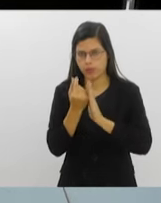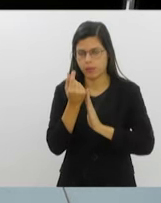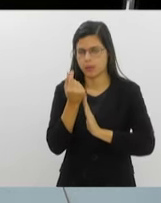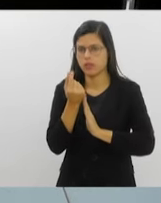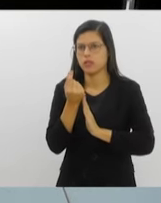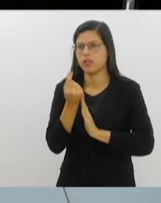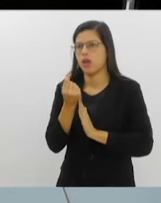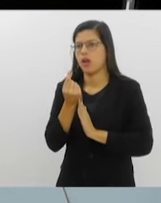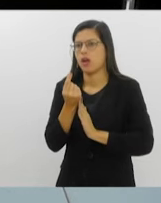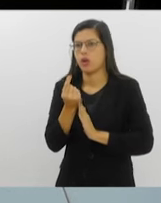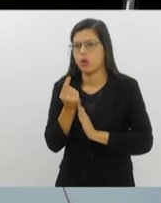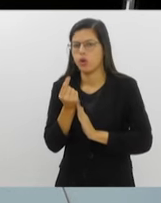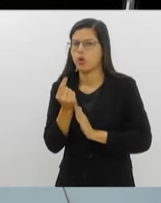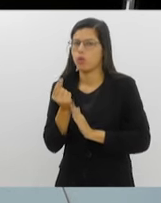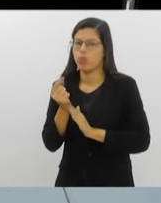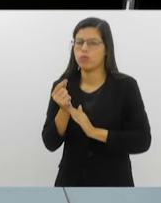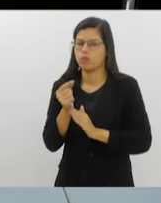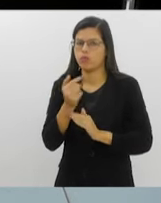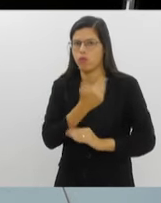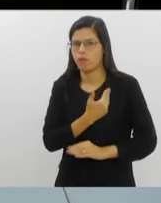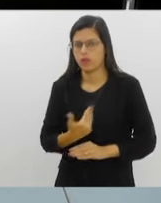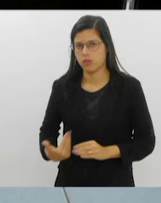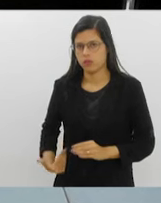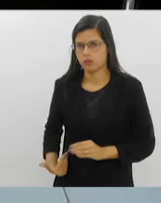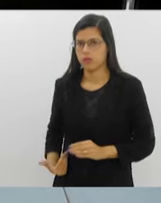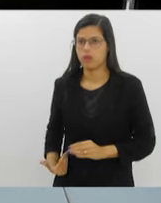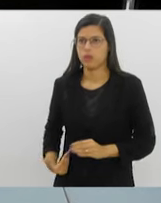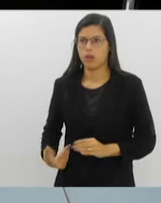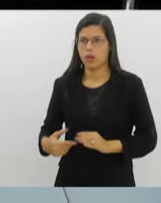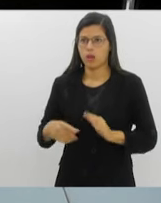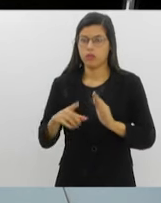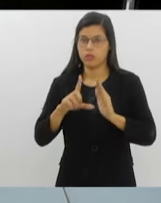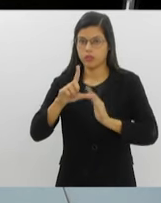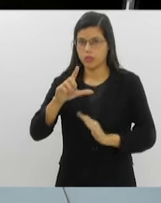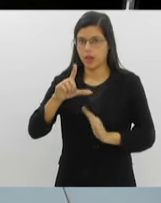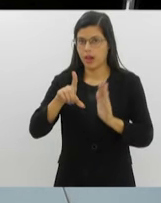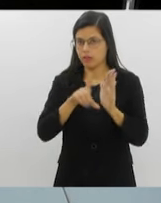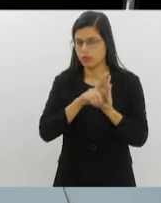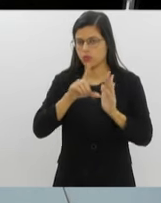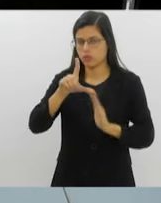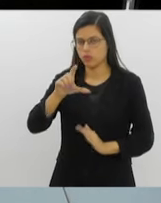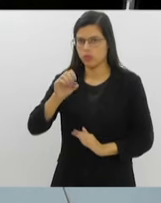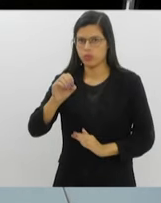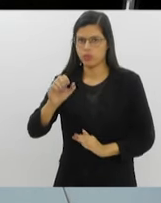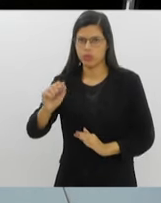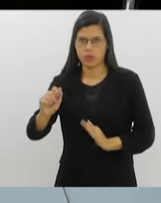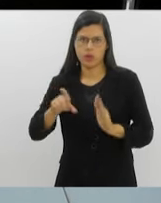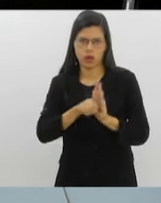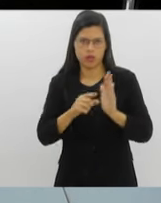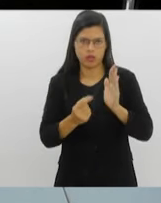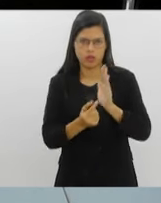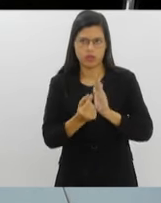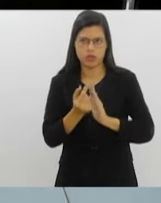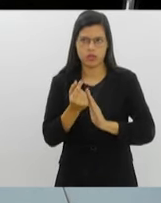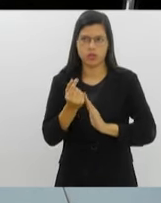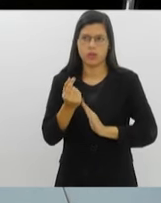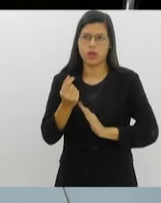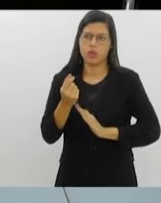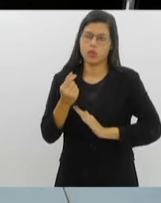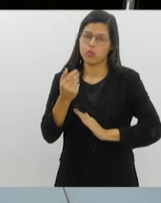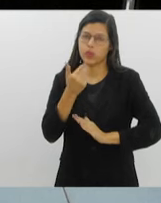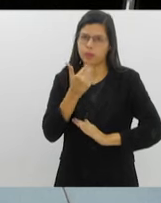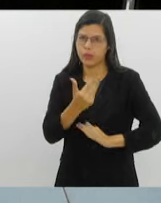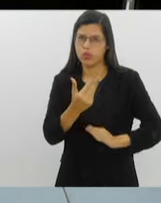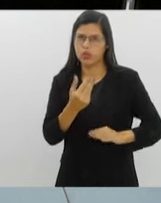função governamental pertinente, descritas na LOA do corrente exercício, pedindo sua suplementação se